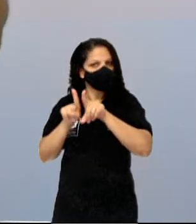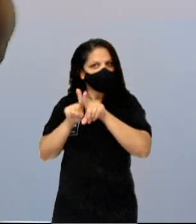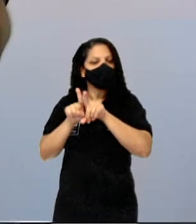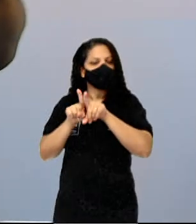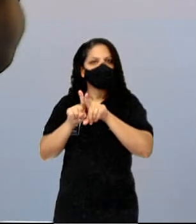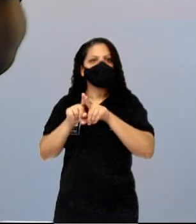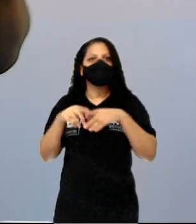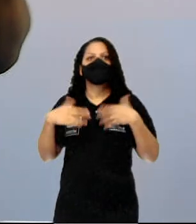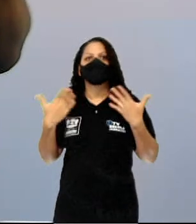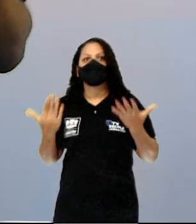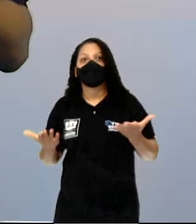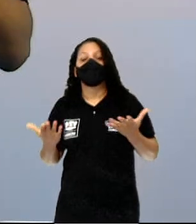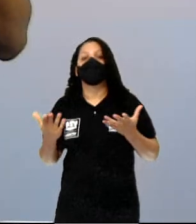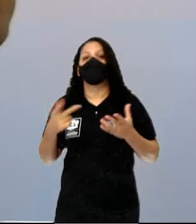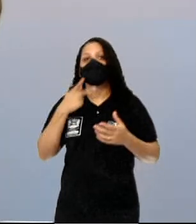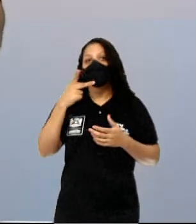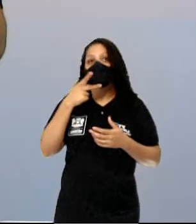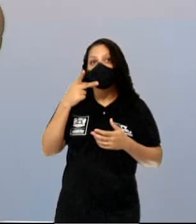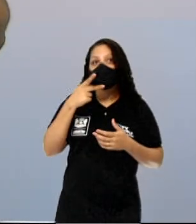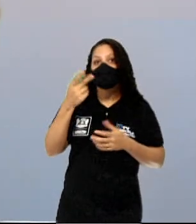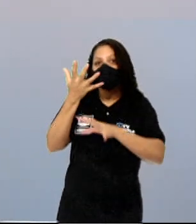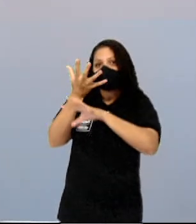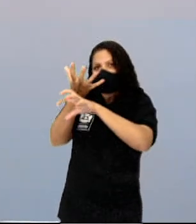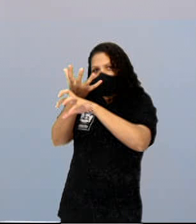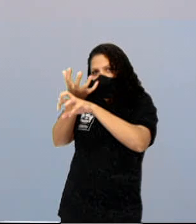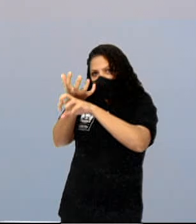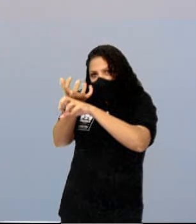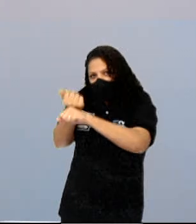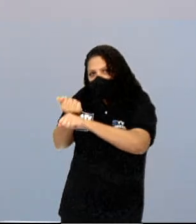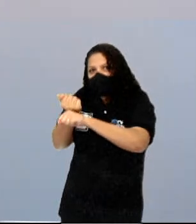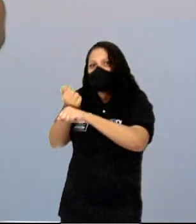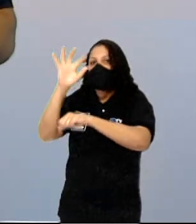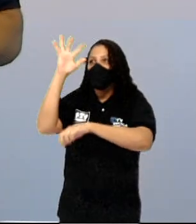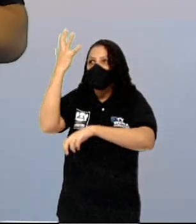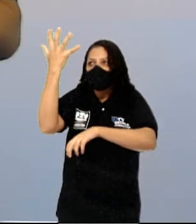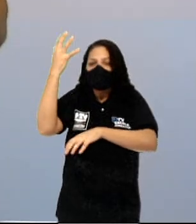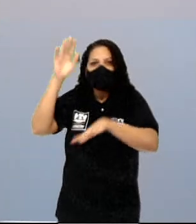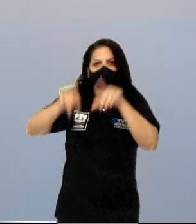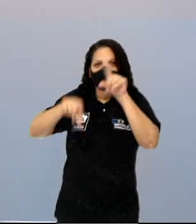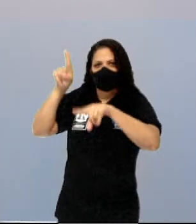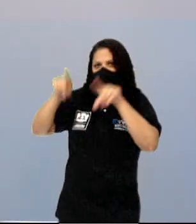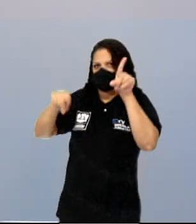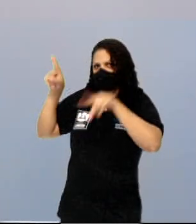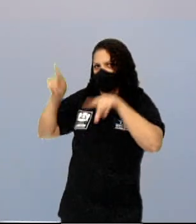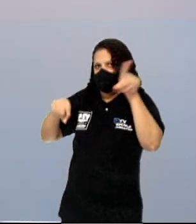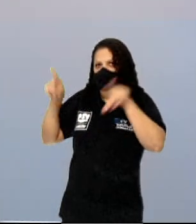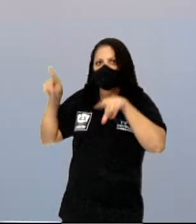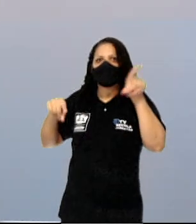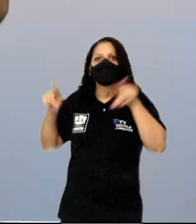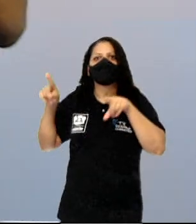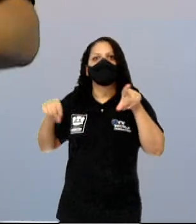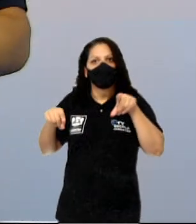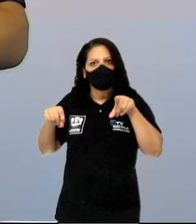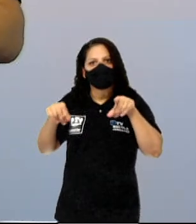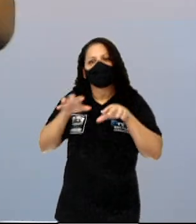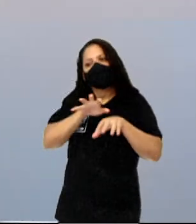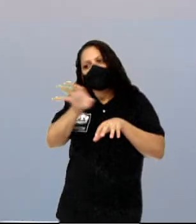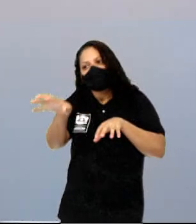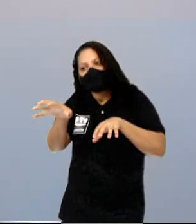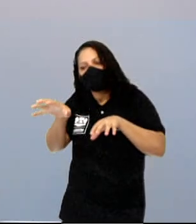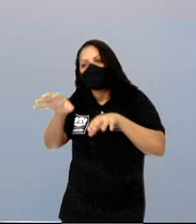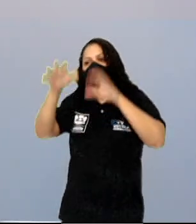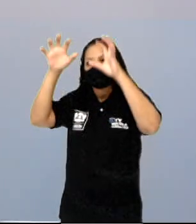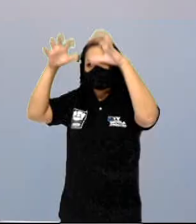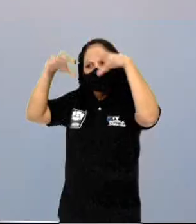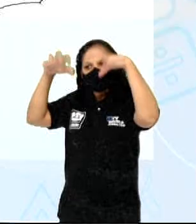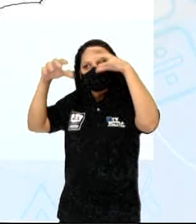o clima da região da Caatinga ele vai sofrer algumas variações. Tem lugares que a chuva realmente é muito escassa, como você